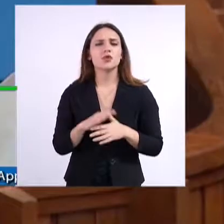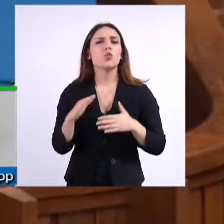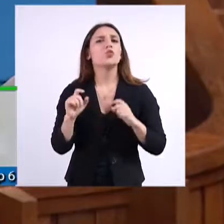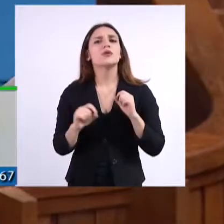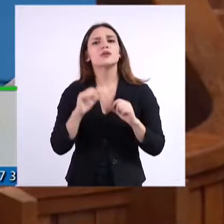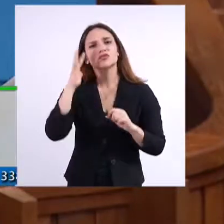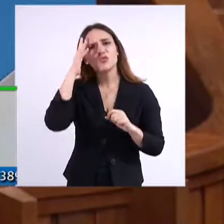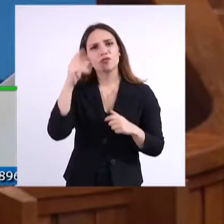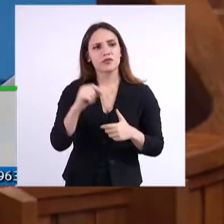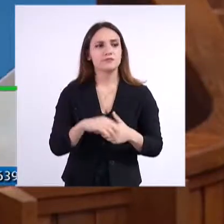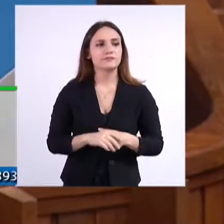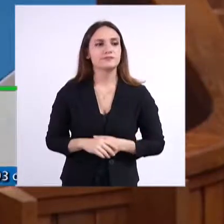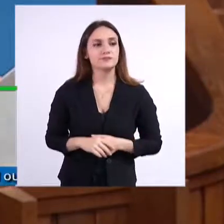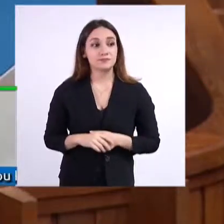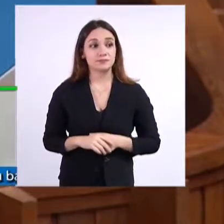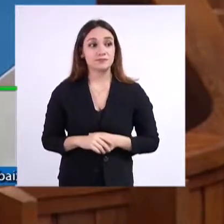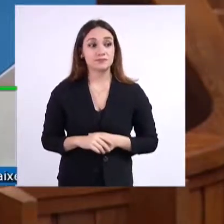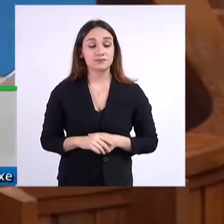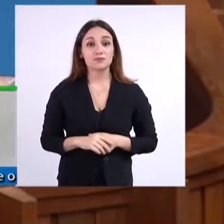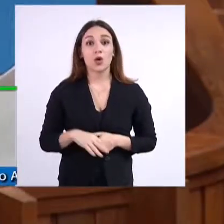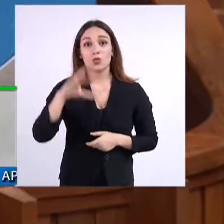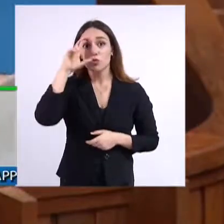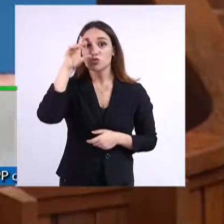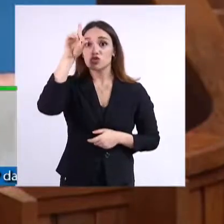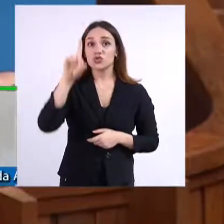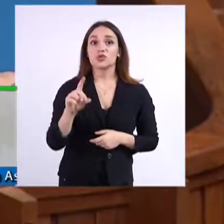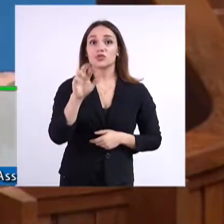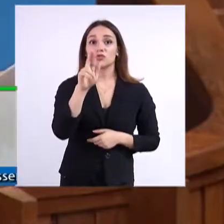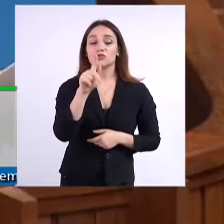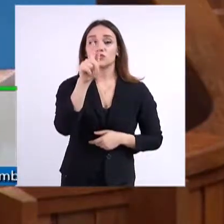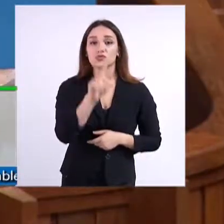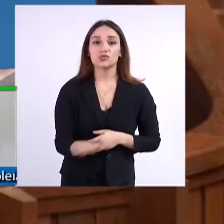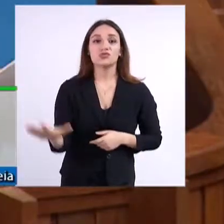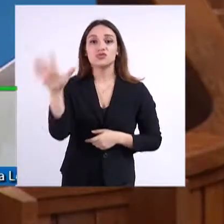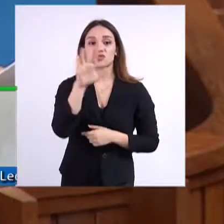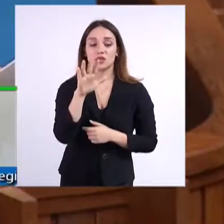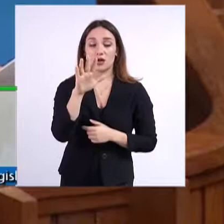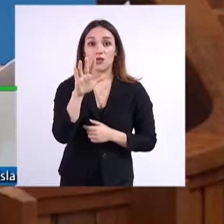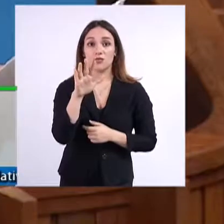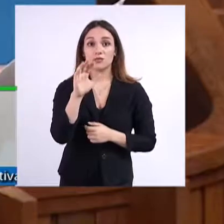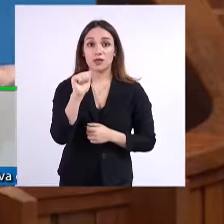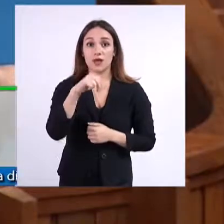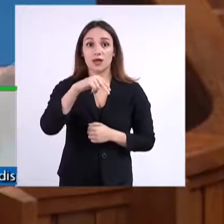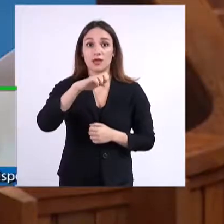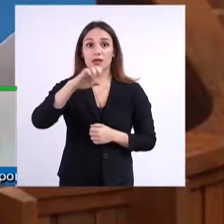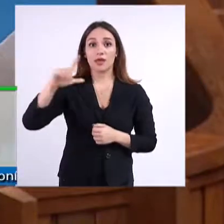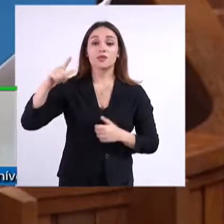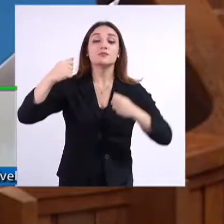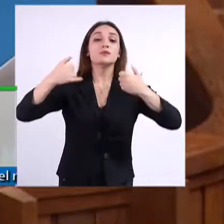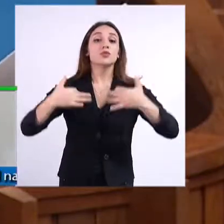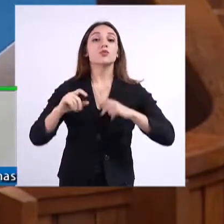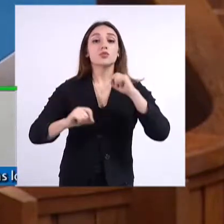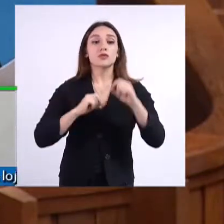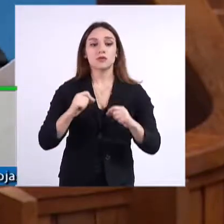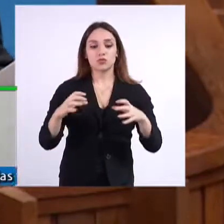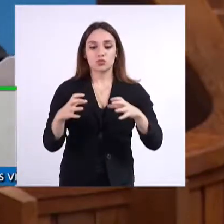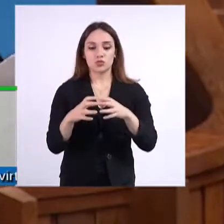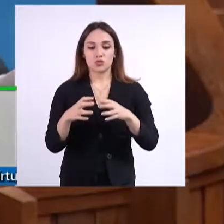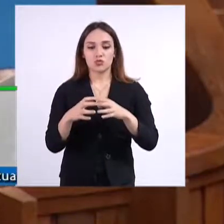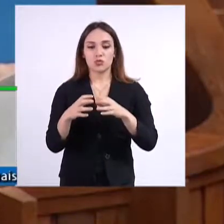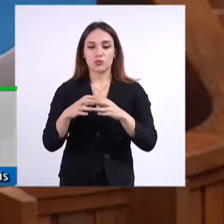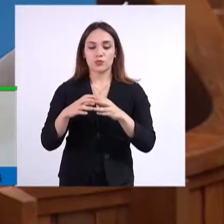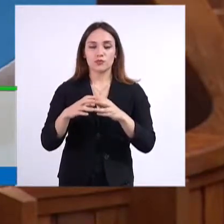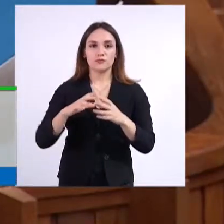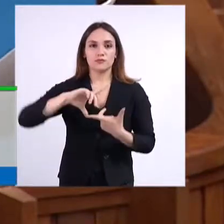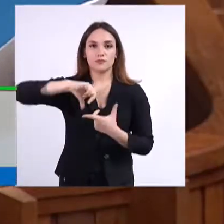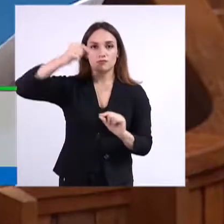o seguinte: o diretor-geral da ANEEL, André da Nóbrega, explicou que a Energisa tem a